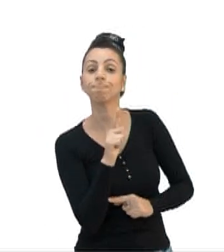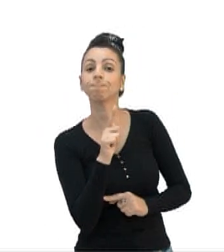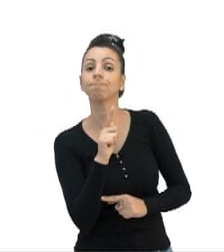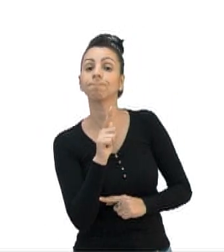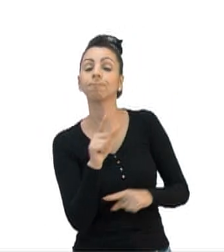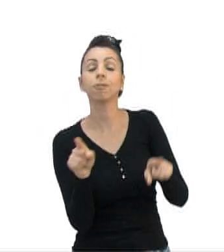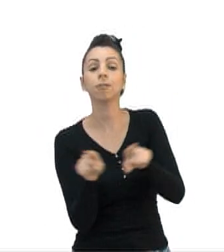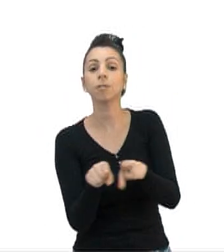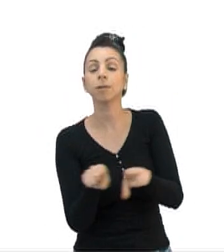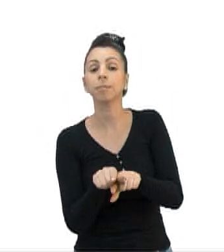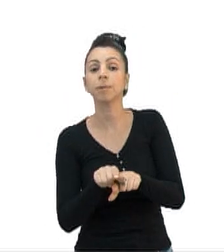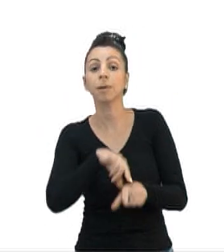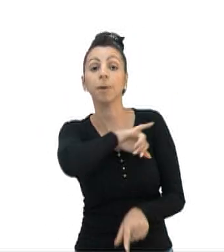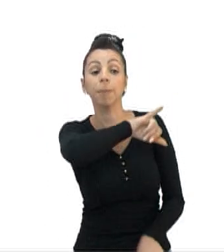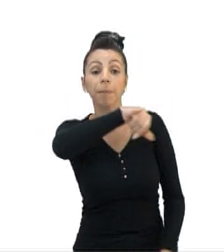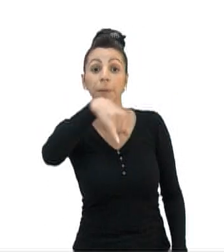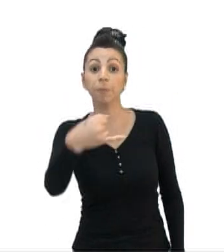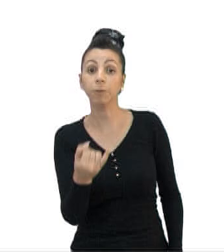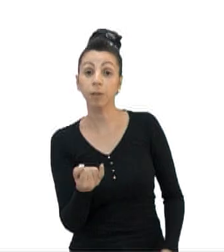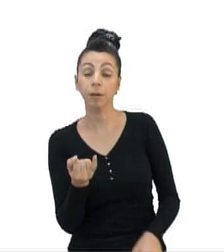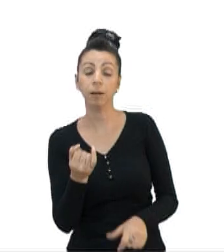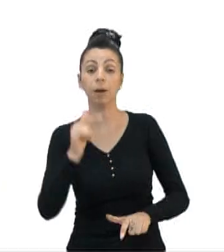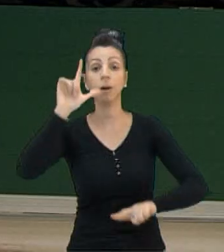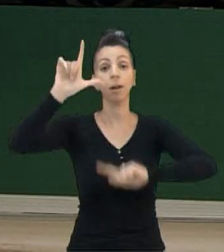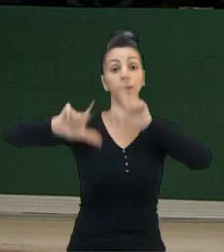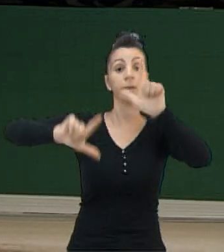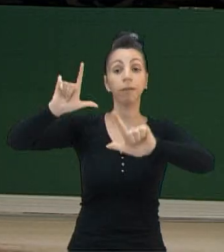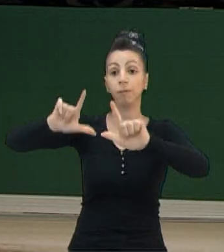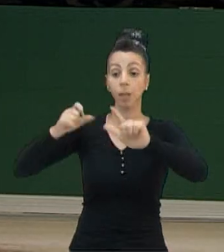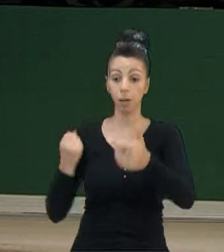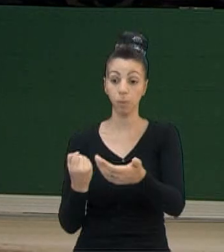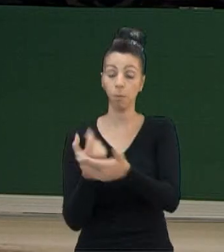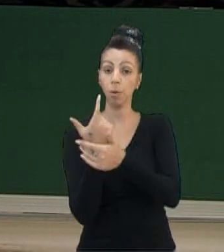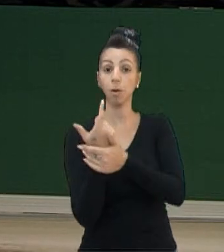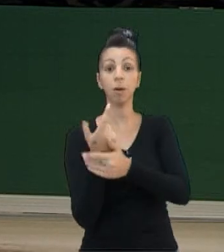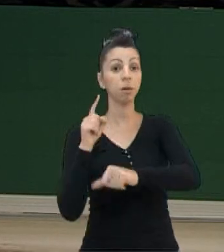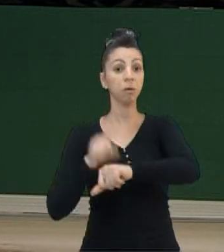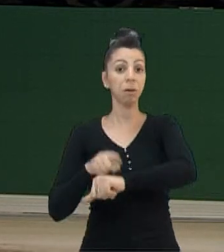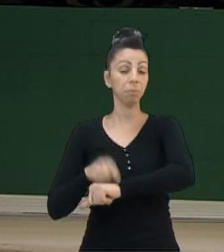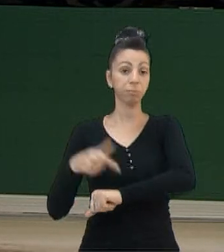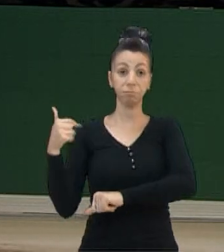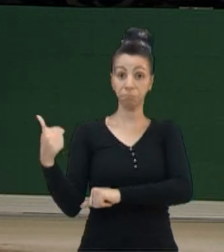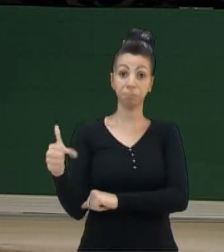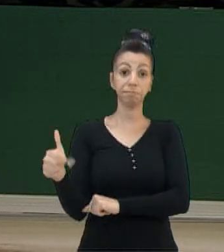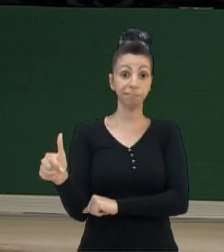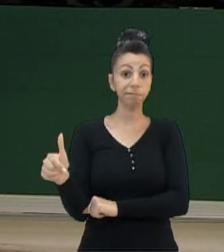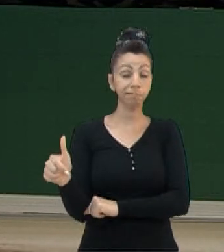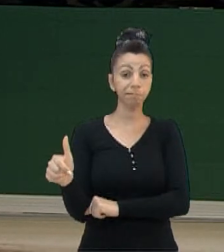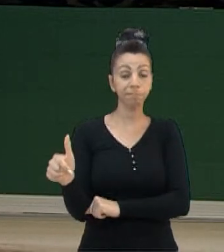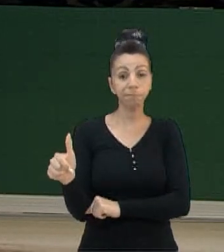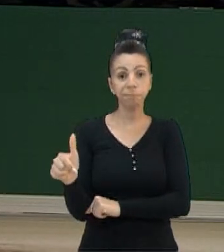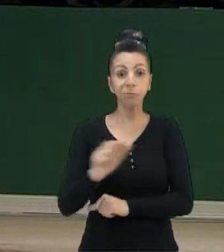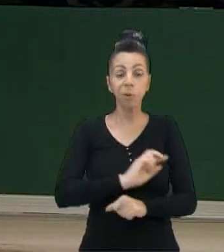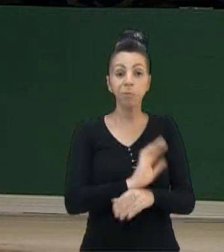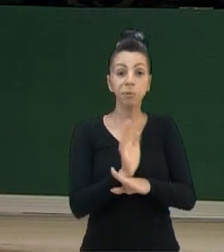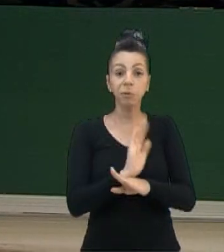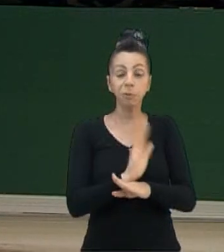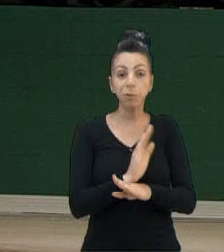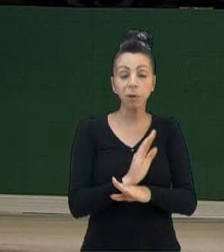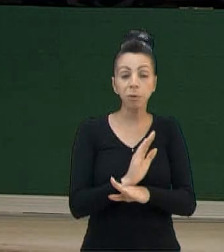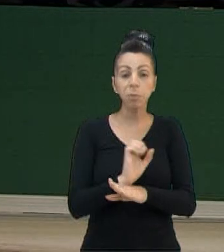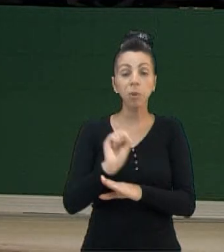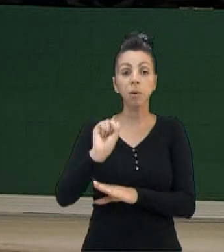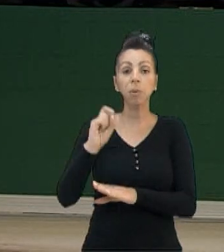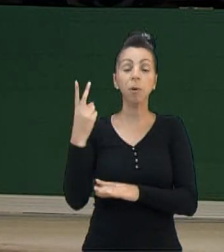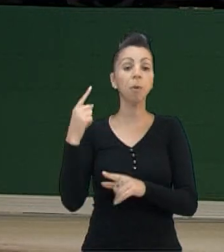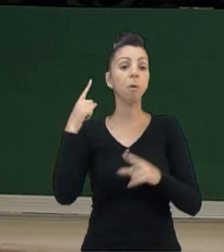também usufruir, às vezes, de uma TV que ela comprou, ela não consegue ter tempo para assistir uma série legal, ouvir música